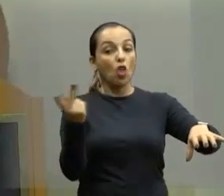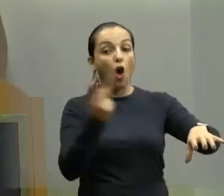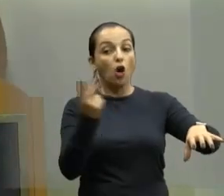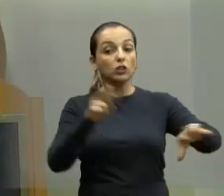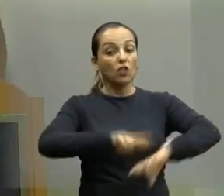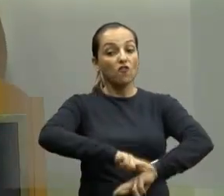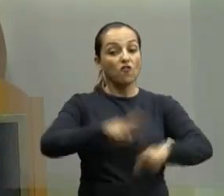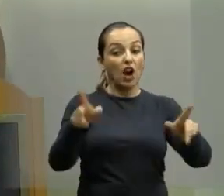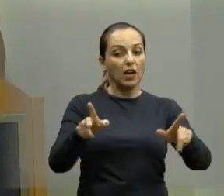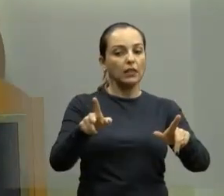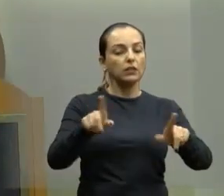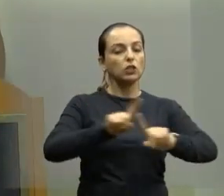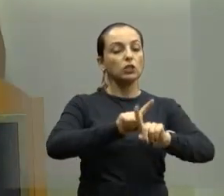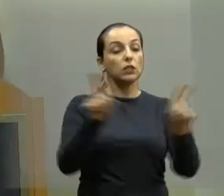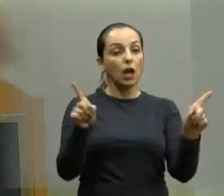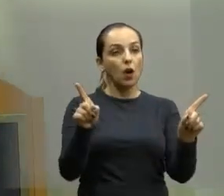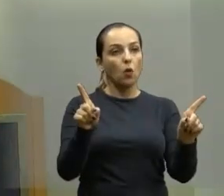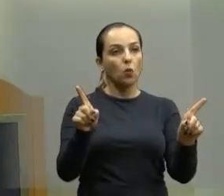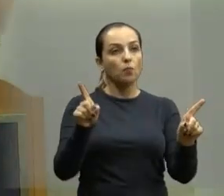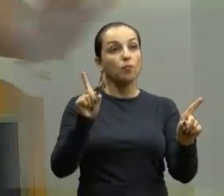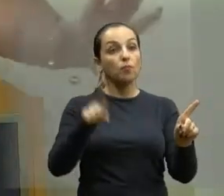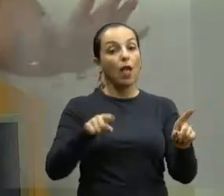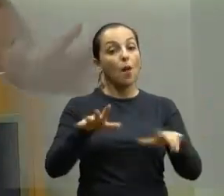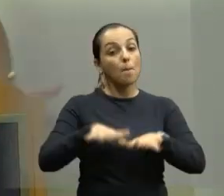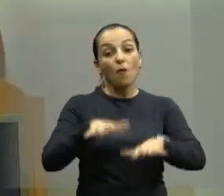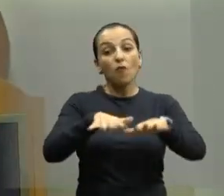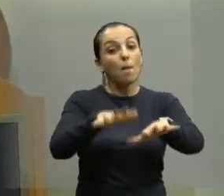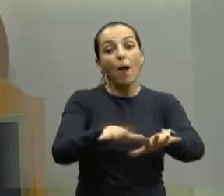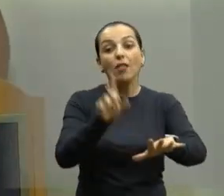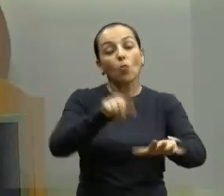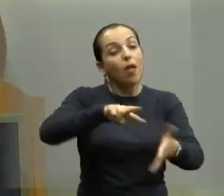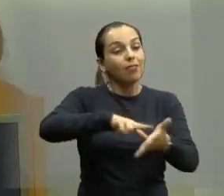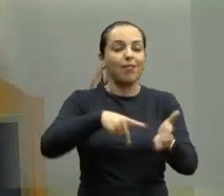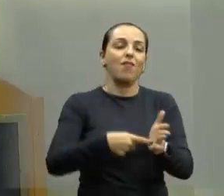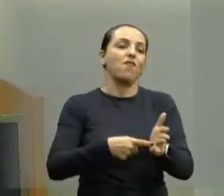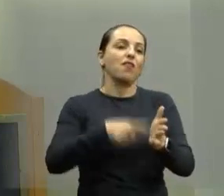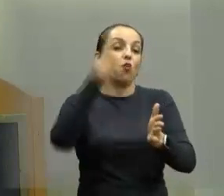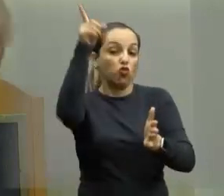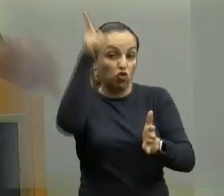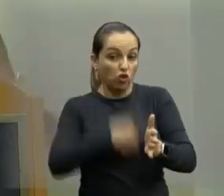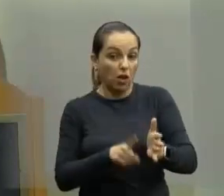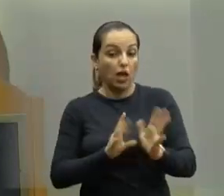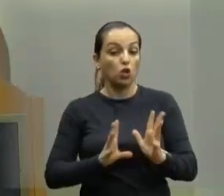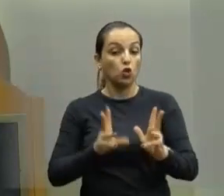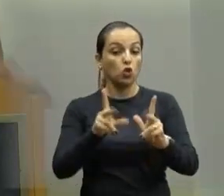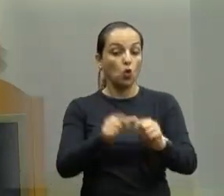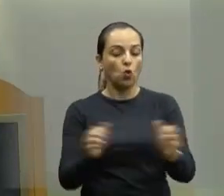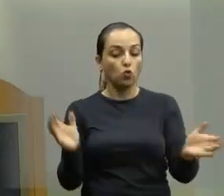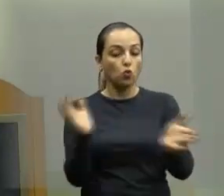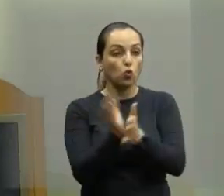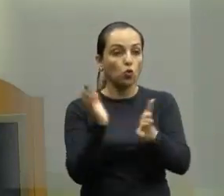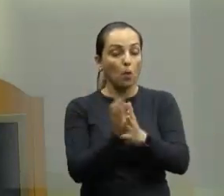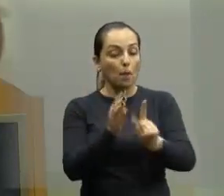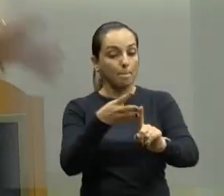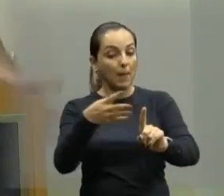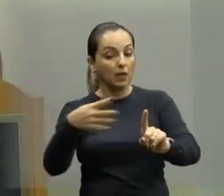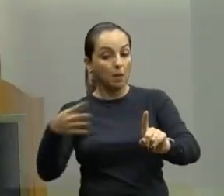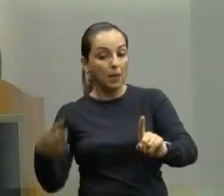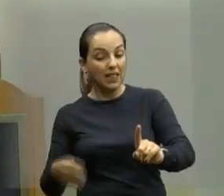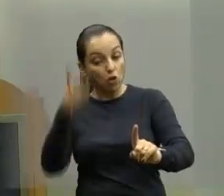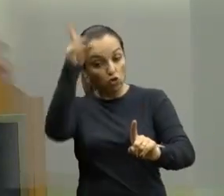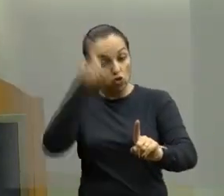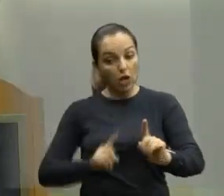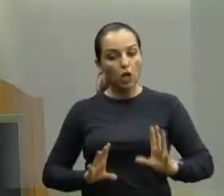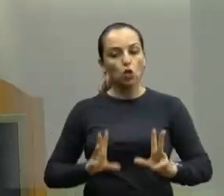dos demais da sociedade então é isso que o movimento LGBT quer que os direitos da nossa comunidade que os direitos das pessoas